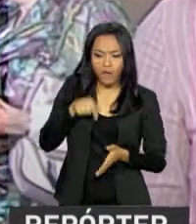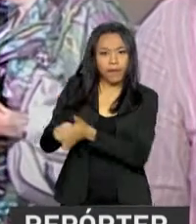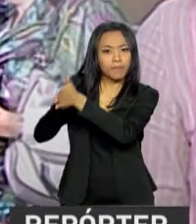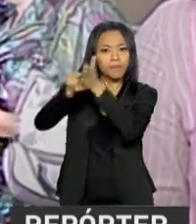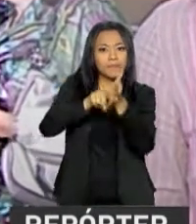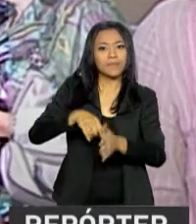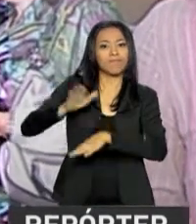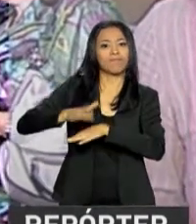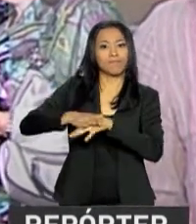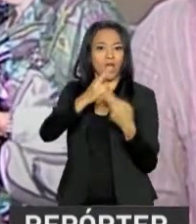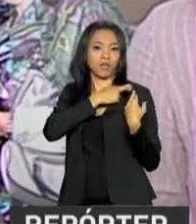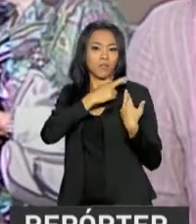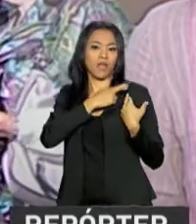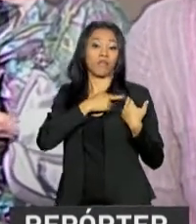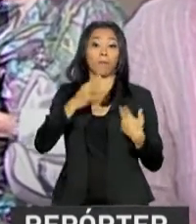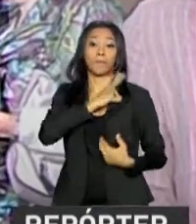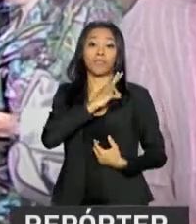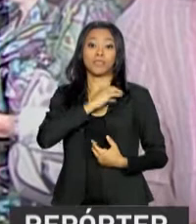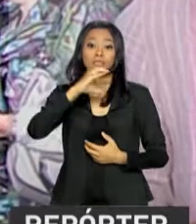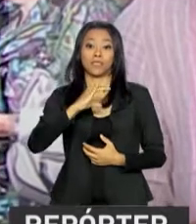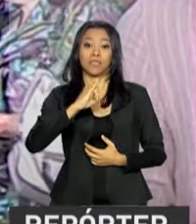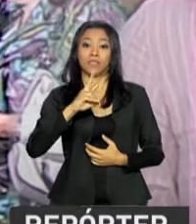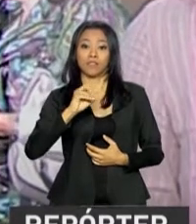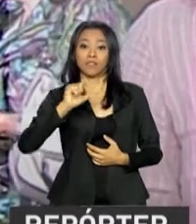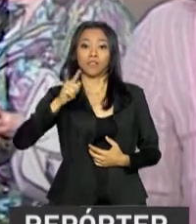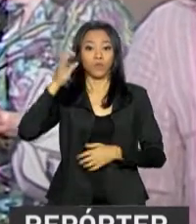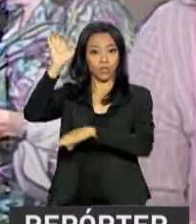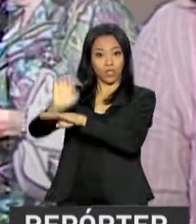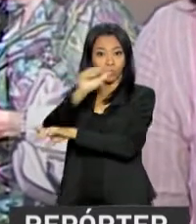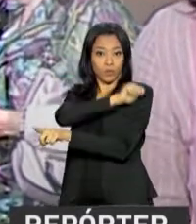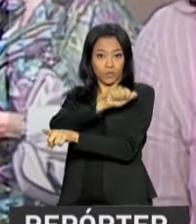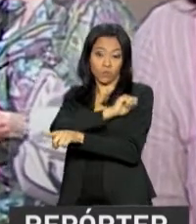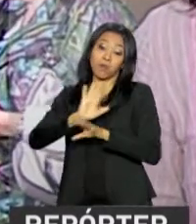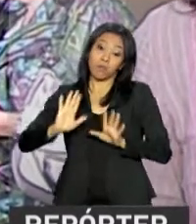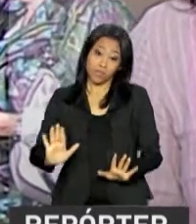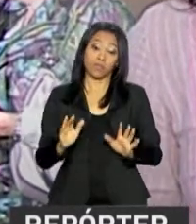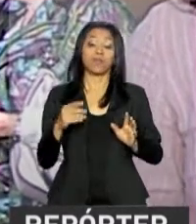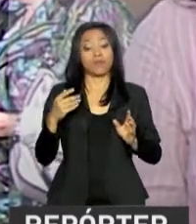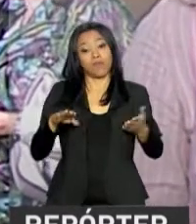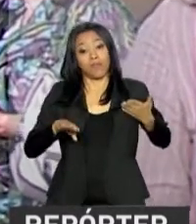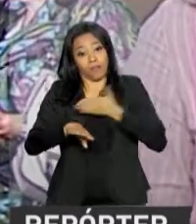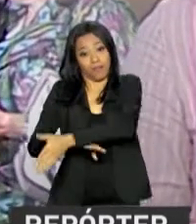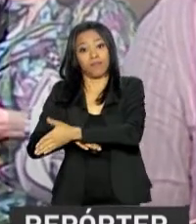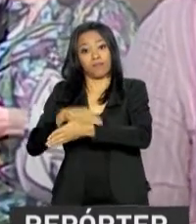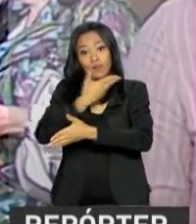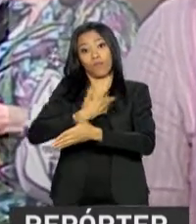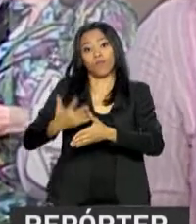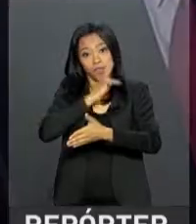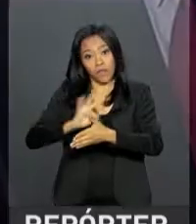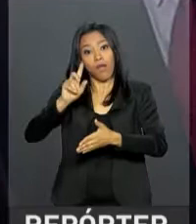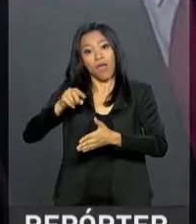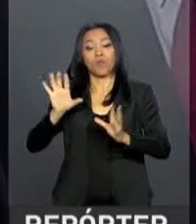ficar a cargo da Polícia Civil do Rio de Janeiro, mas que, como o Estado está sob intervenção federal, será um trabalho